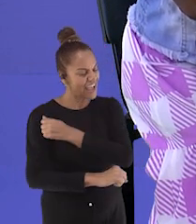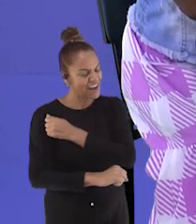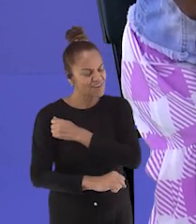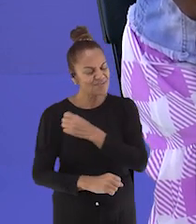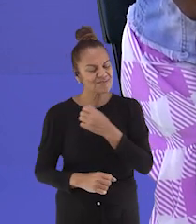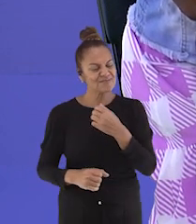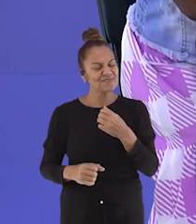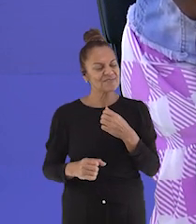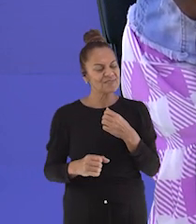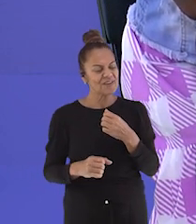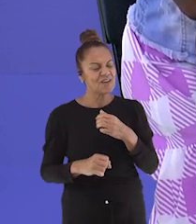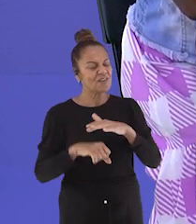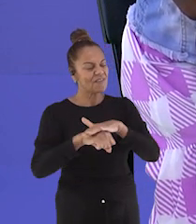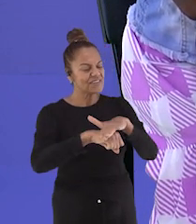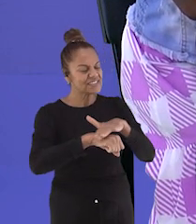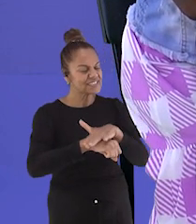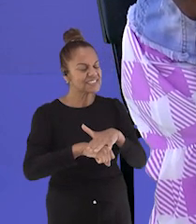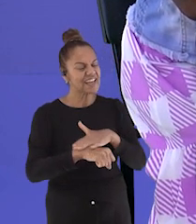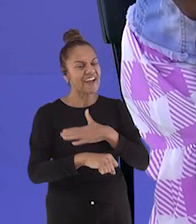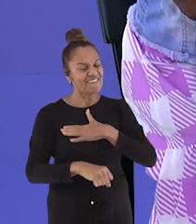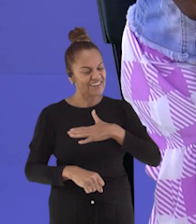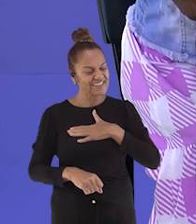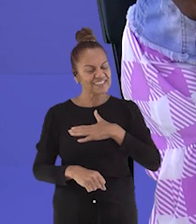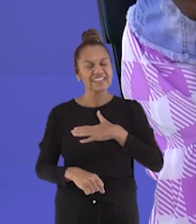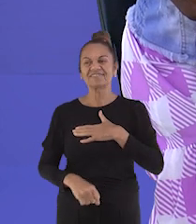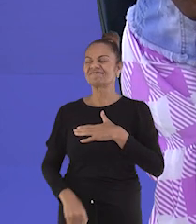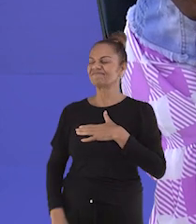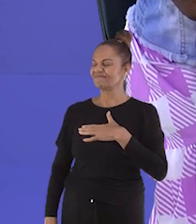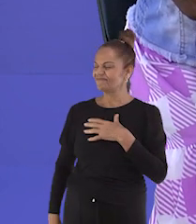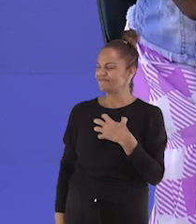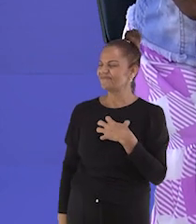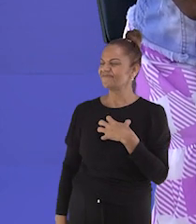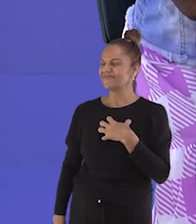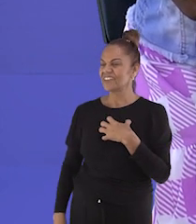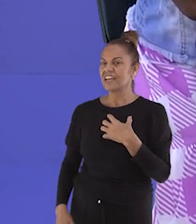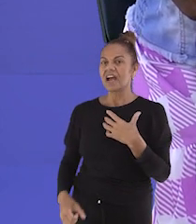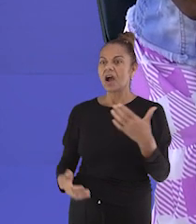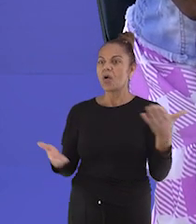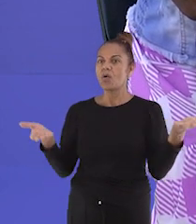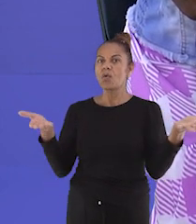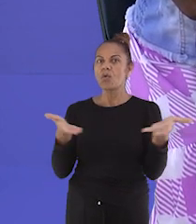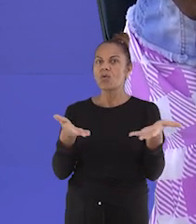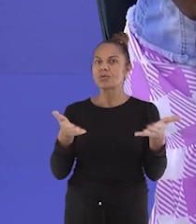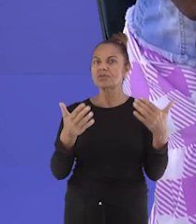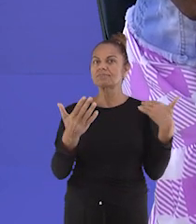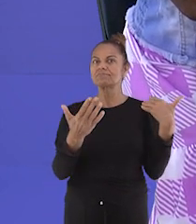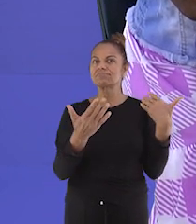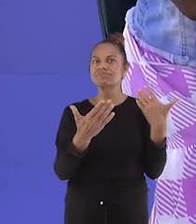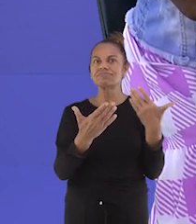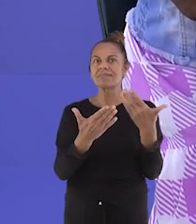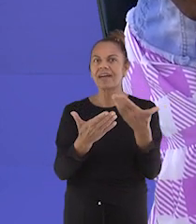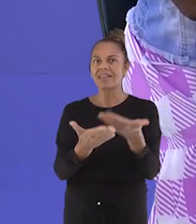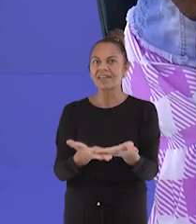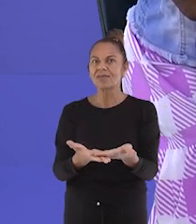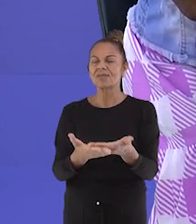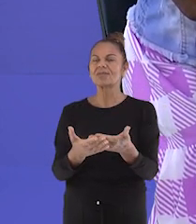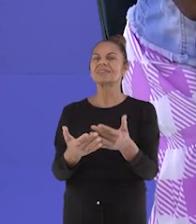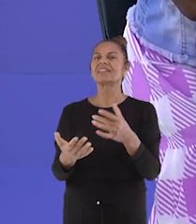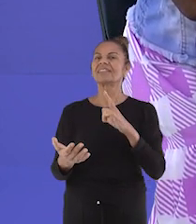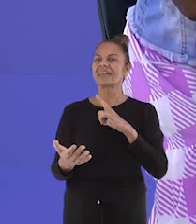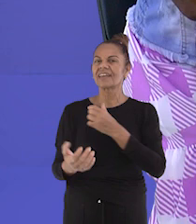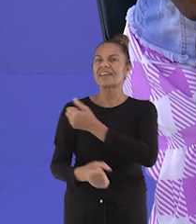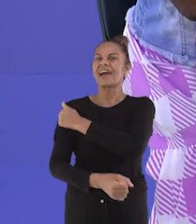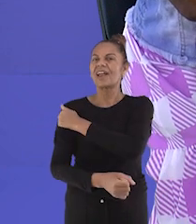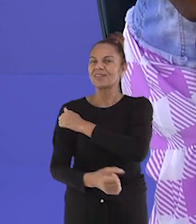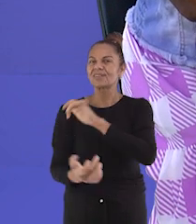alunos? Sentia. Eu tenho contato com alguns alunos até hoje. Até hoje? Até hoje. Tenho contato. Inclusive, te falei que eu tenho